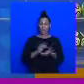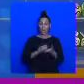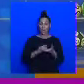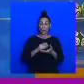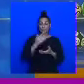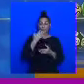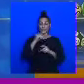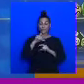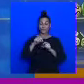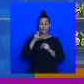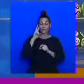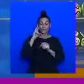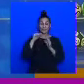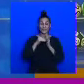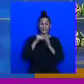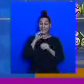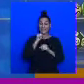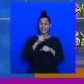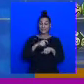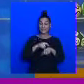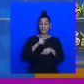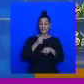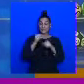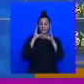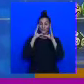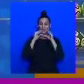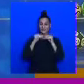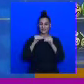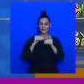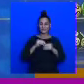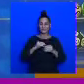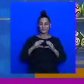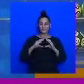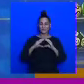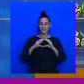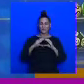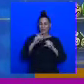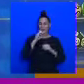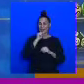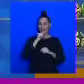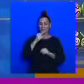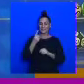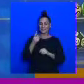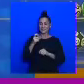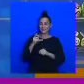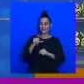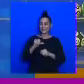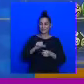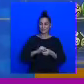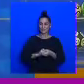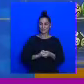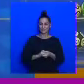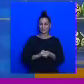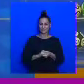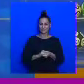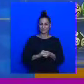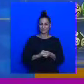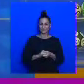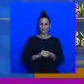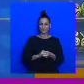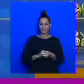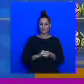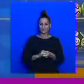Loto fácil com sorteios de segunda a sábado, sempre a partir das 8 da noite. Bola laranja, número 19.